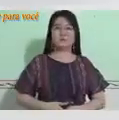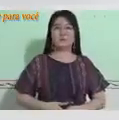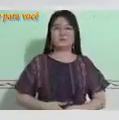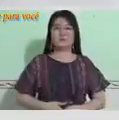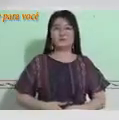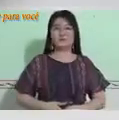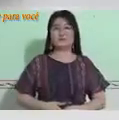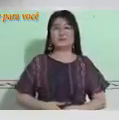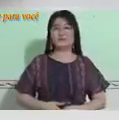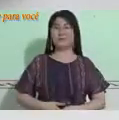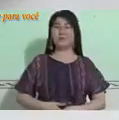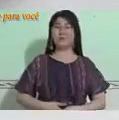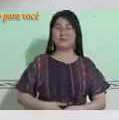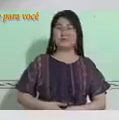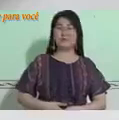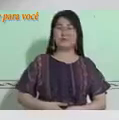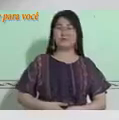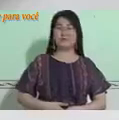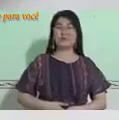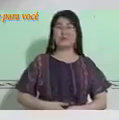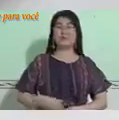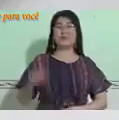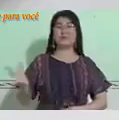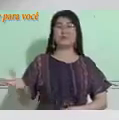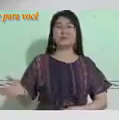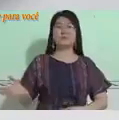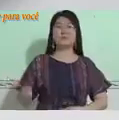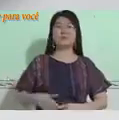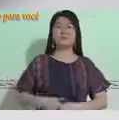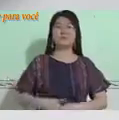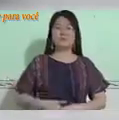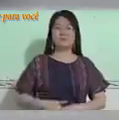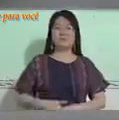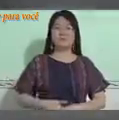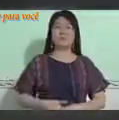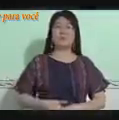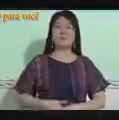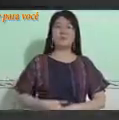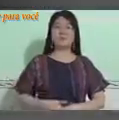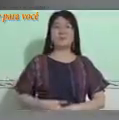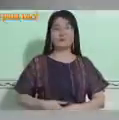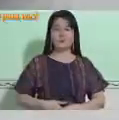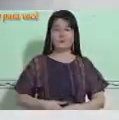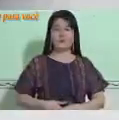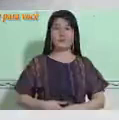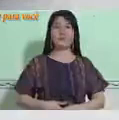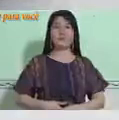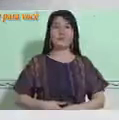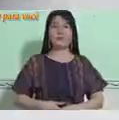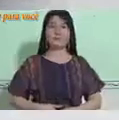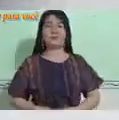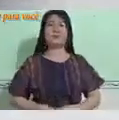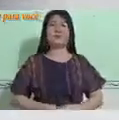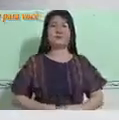A água da torneira não deve ser usada, vírgula, pois pode conter bactérias que podem provocar uma infecção.